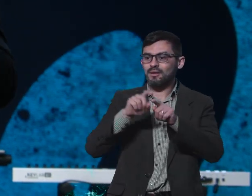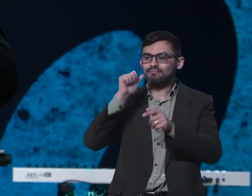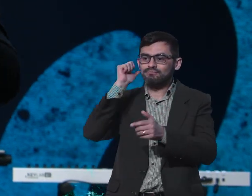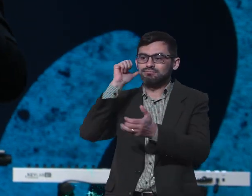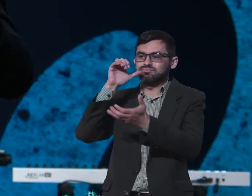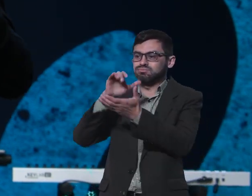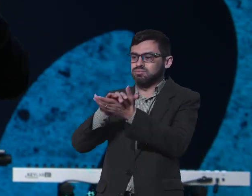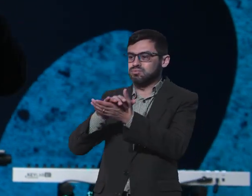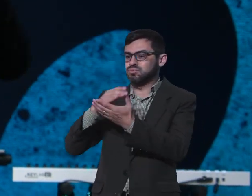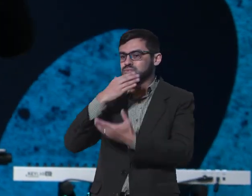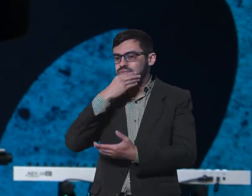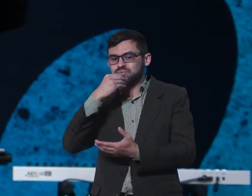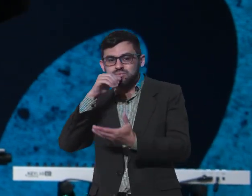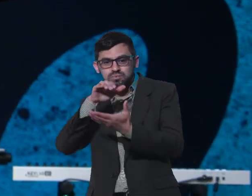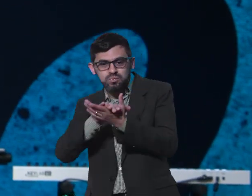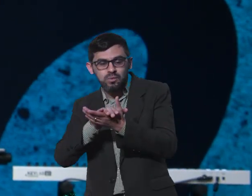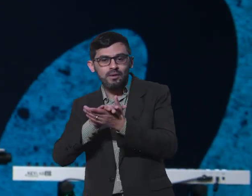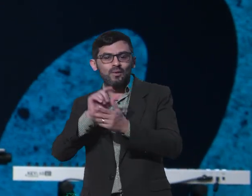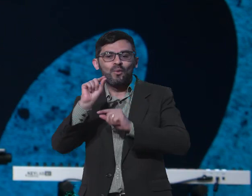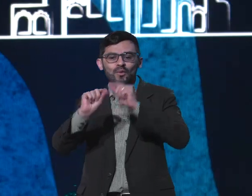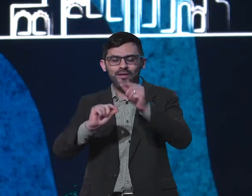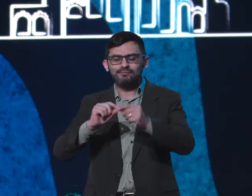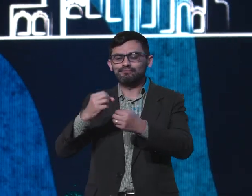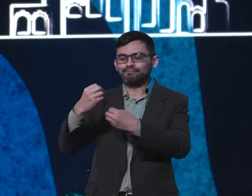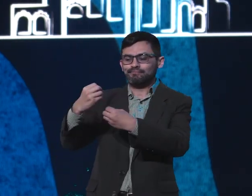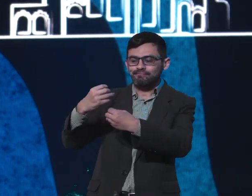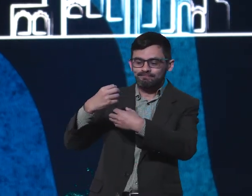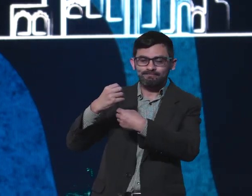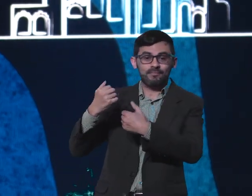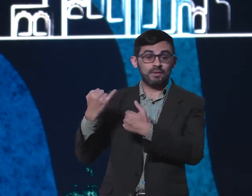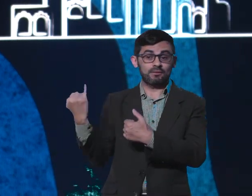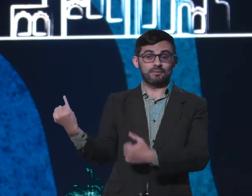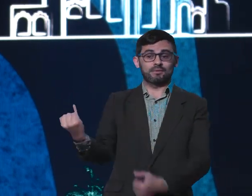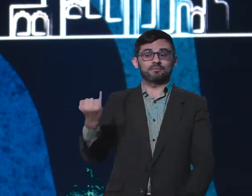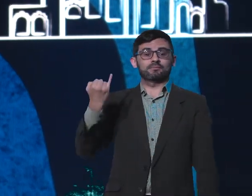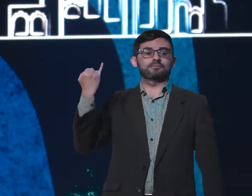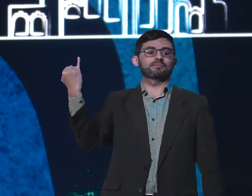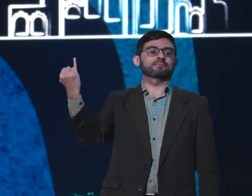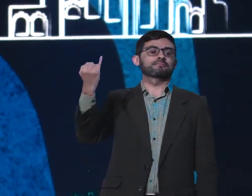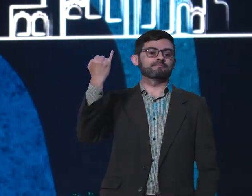elas vão nos ensinar algo de valor.